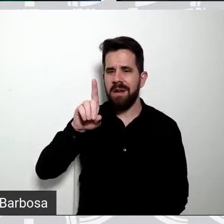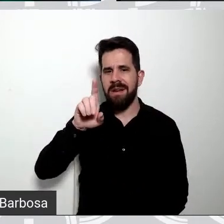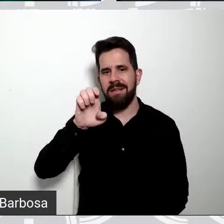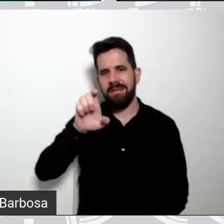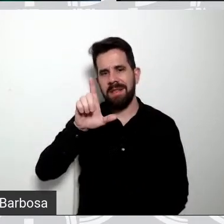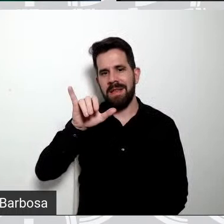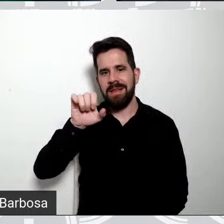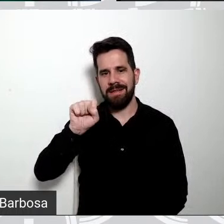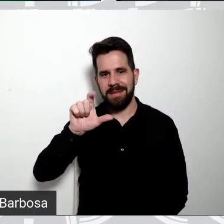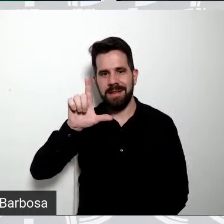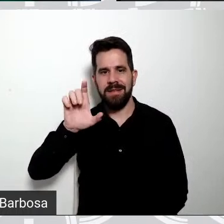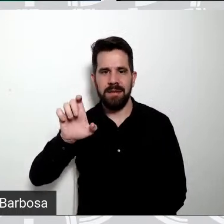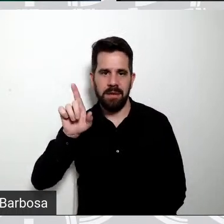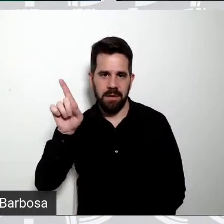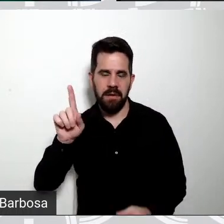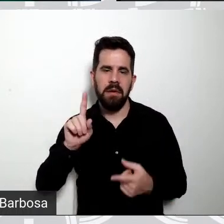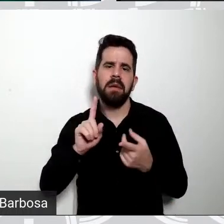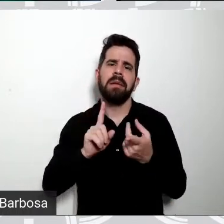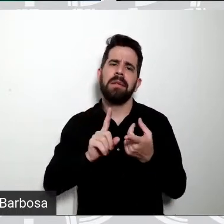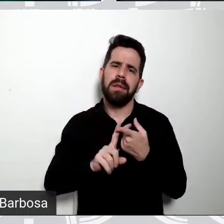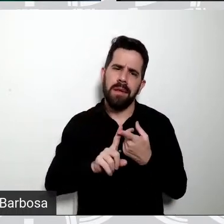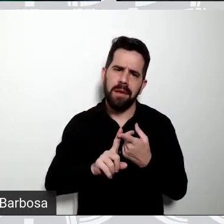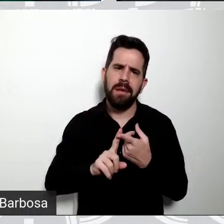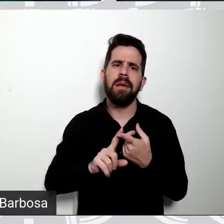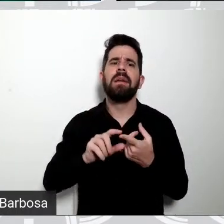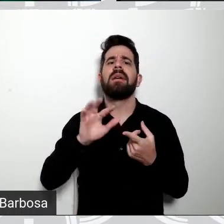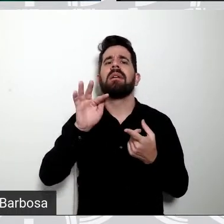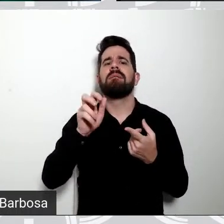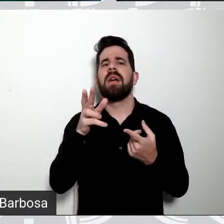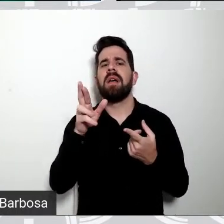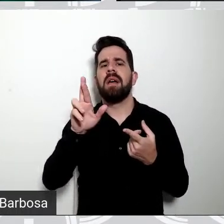historiadores Lucien Febvre, Edouard Carr,